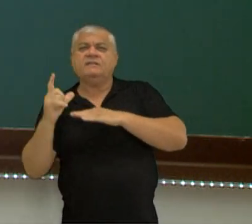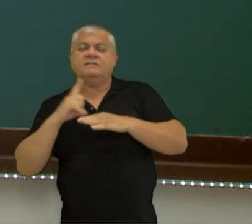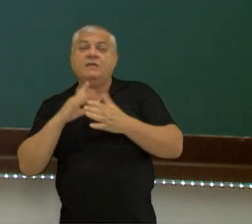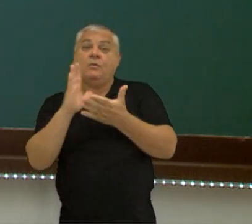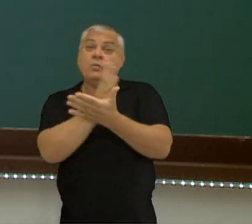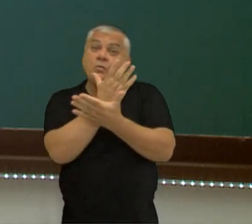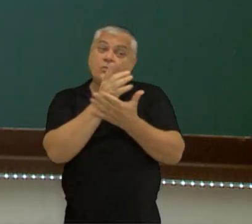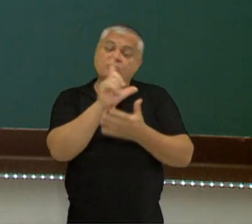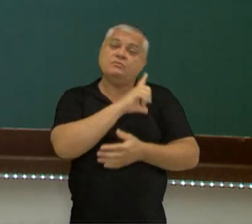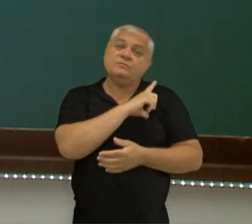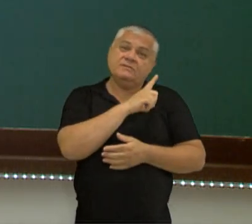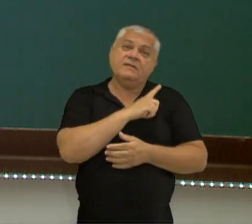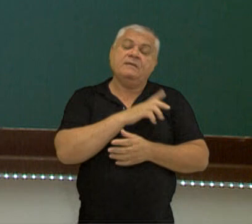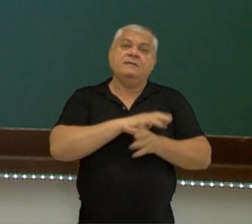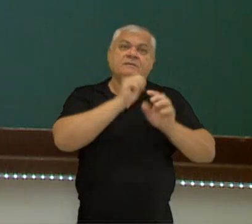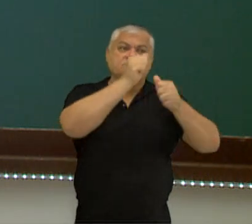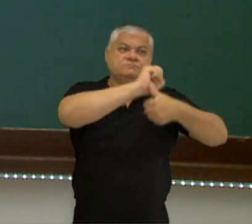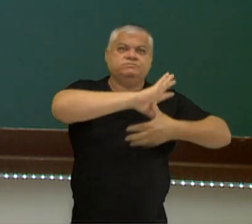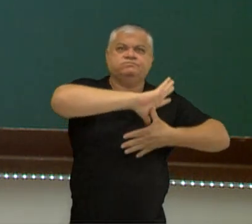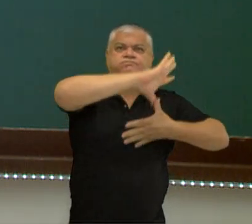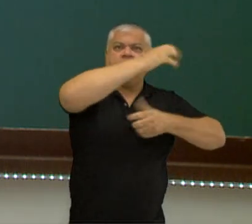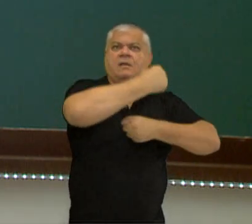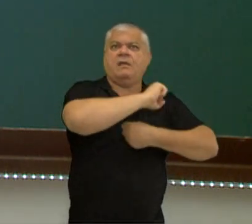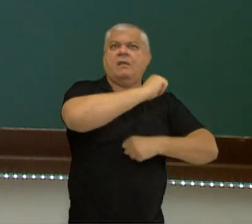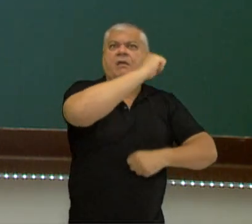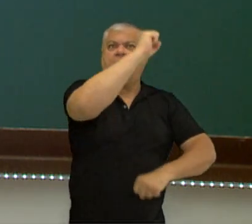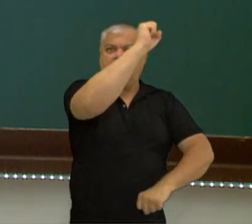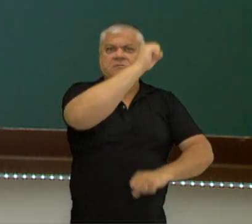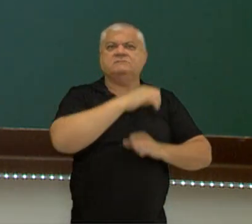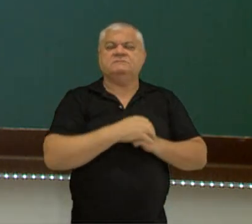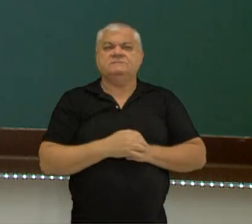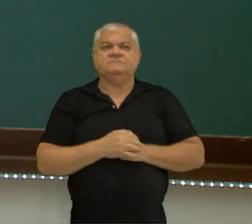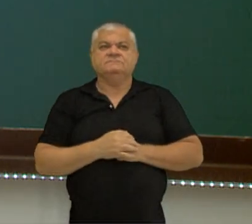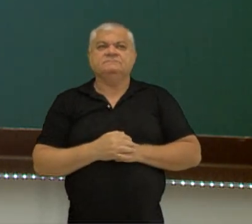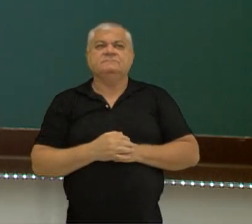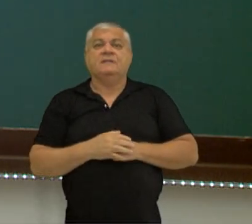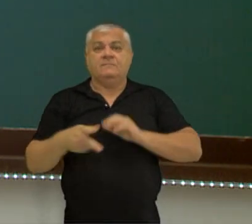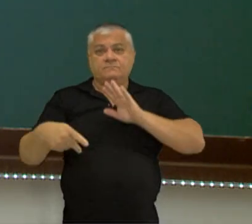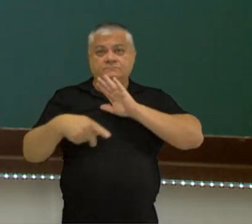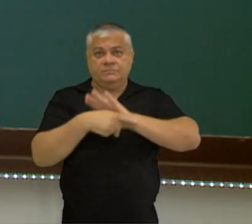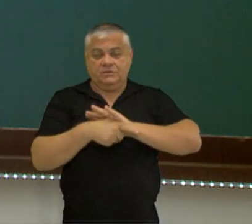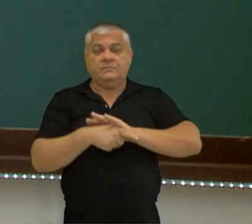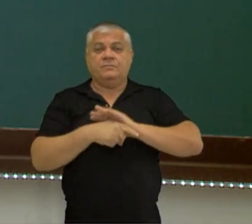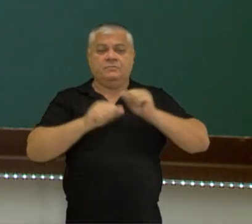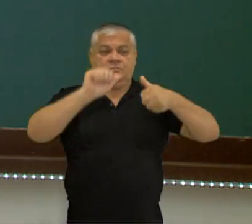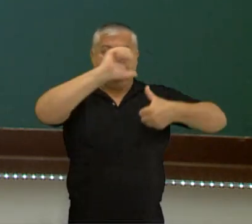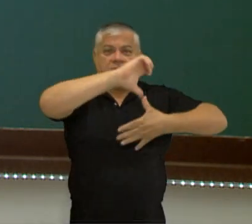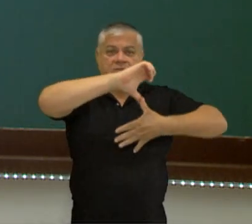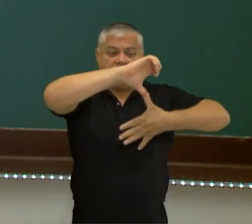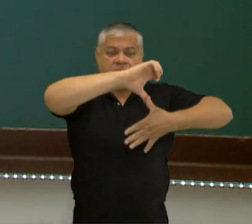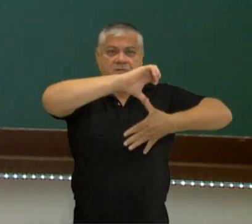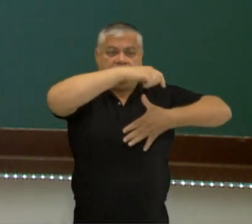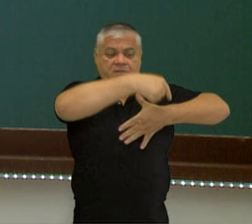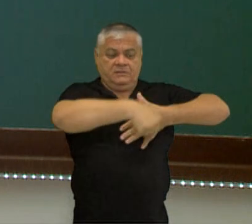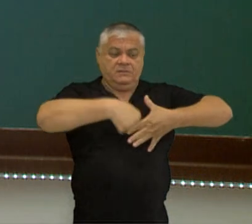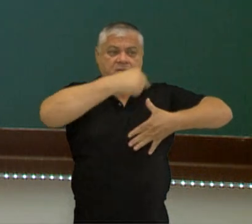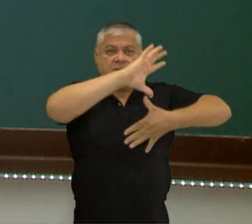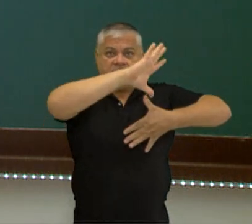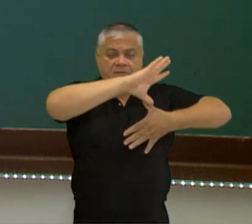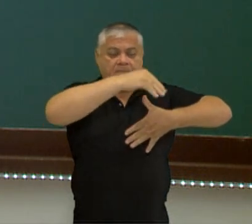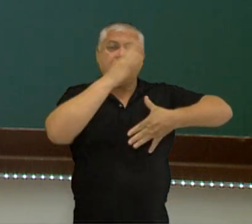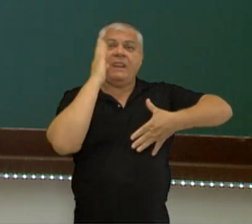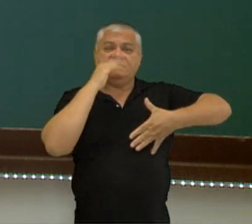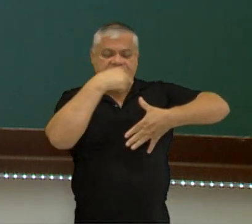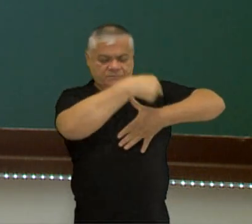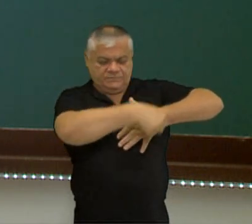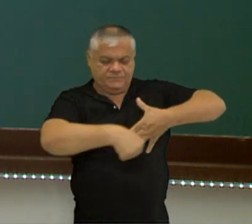são formados por grandes porções de terras ali. Nós fazemos parte do continente americano. A